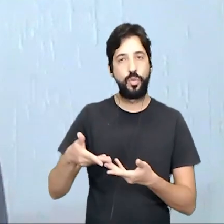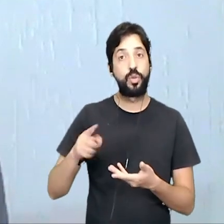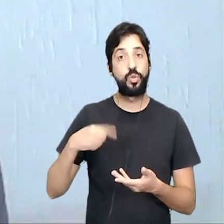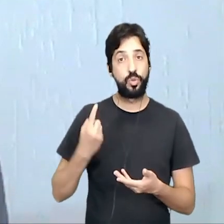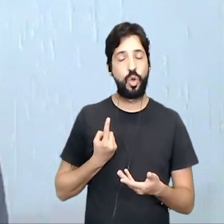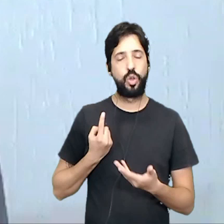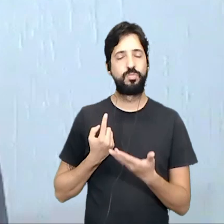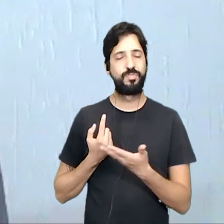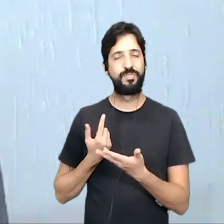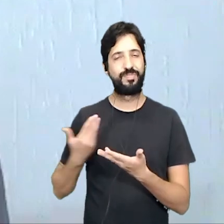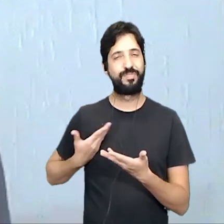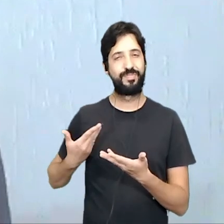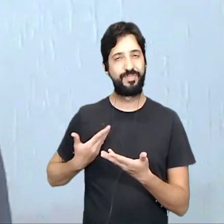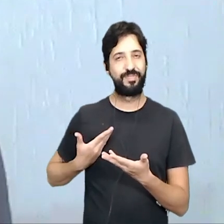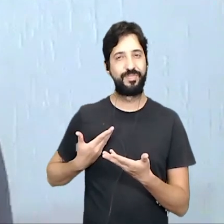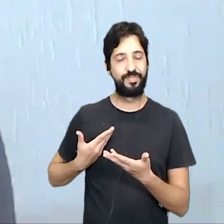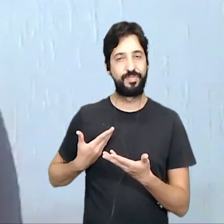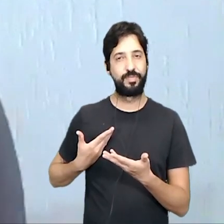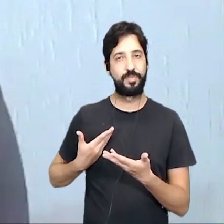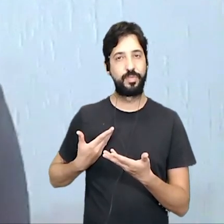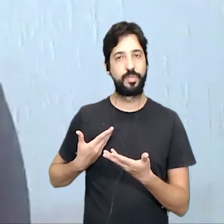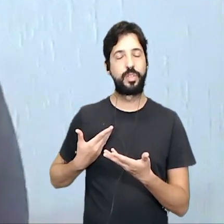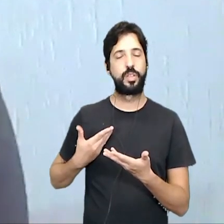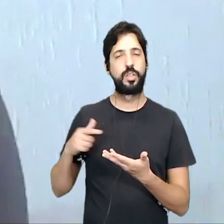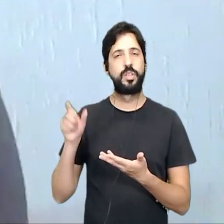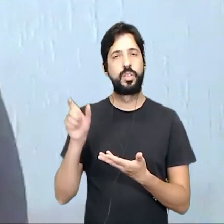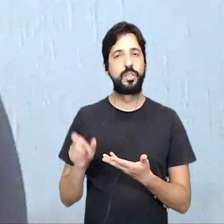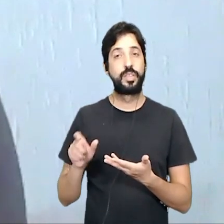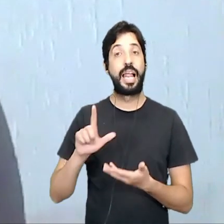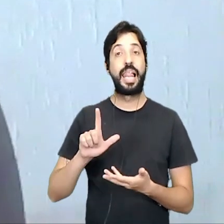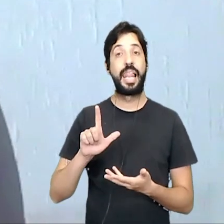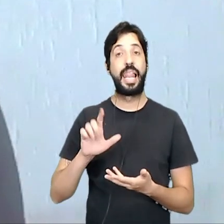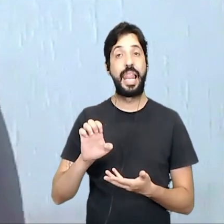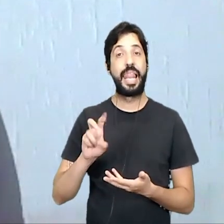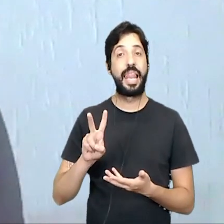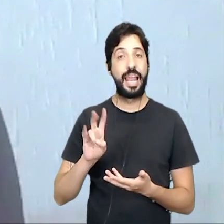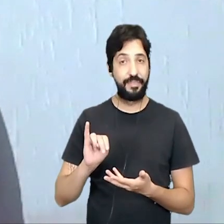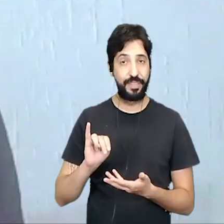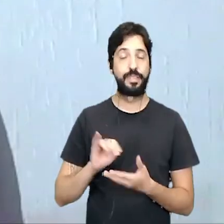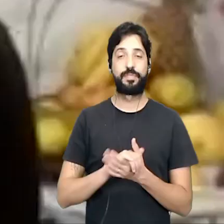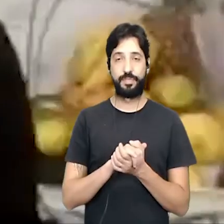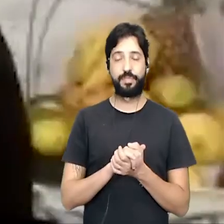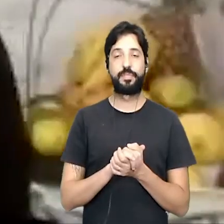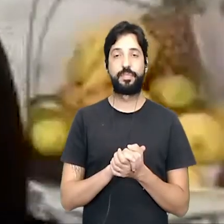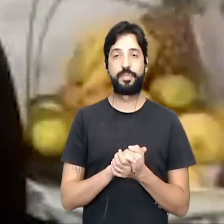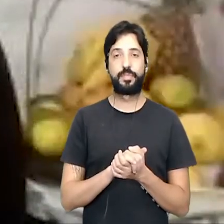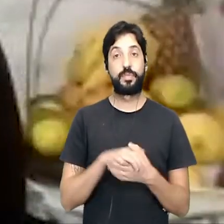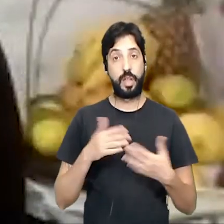e com o convite também para o nosso querido, junto com o Davi, ia também o Levi.